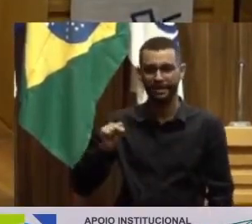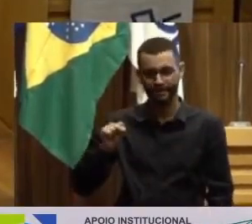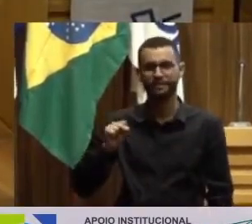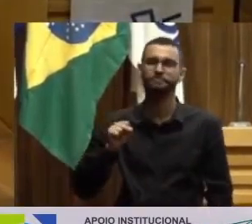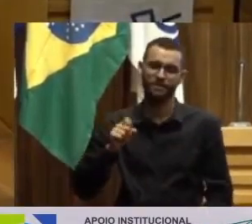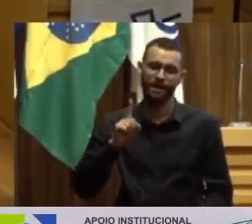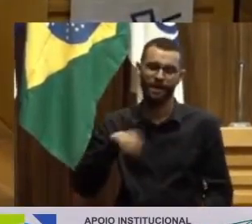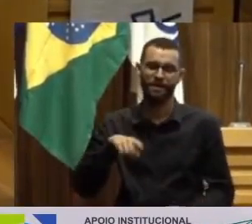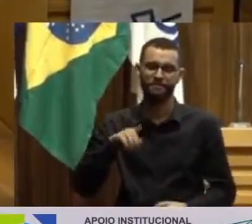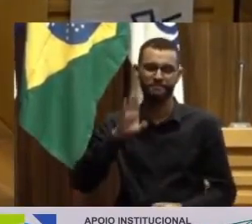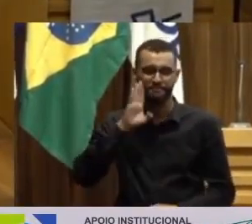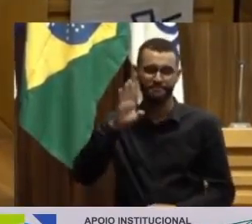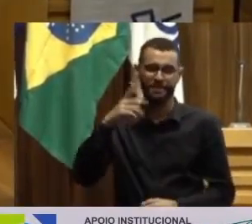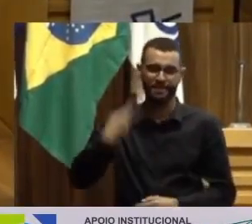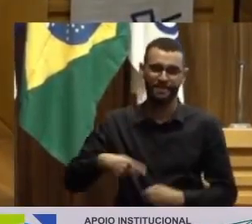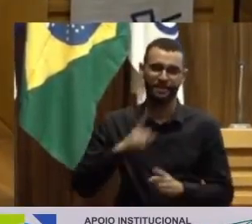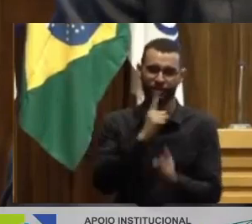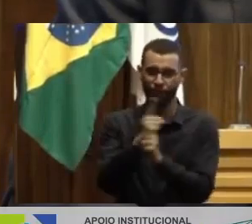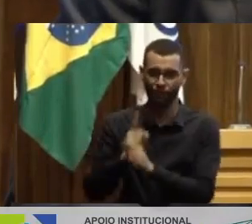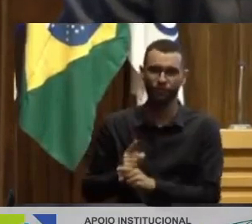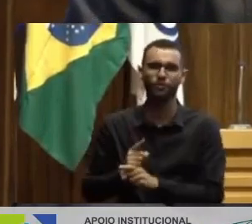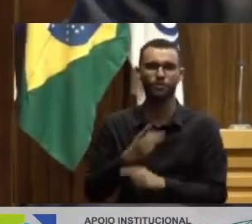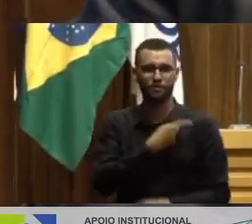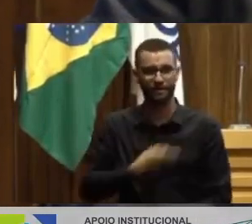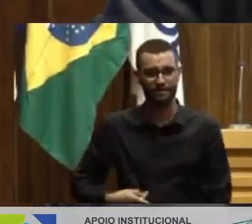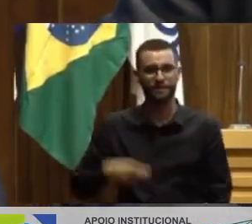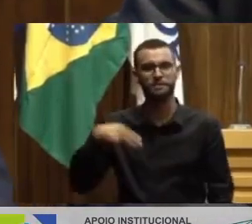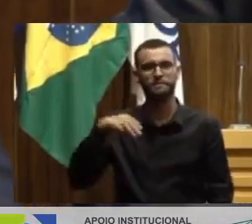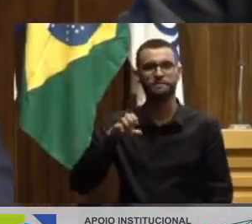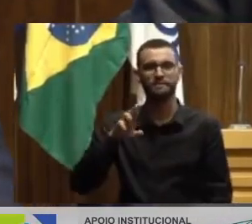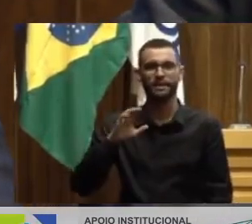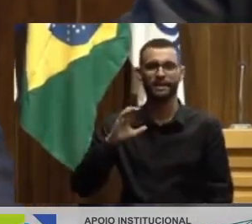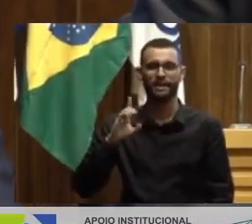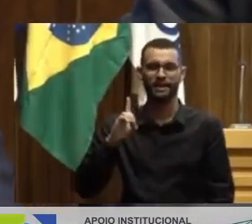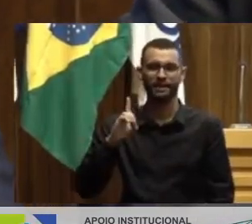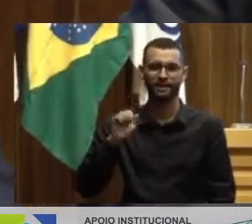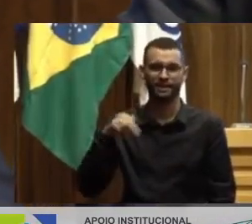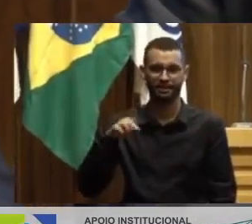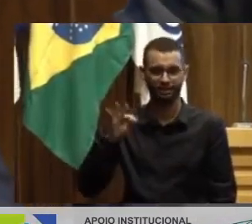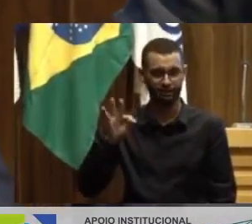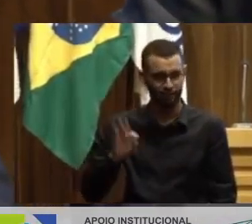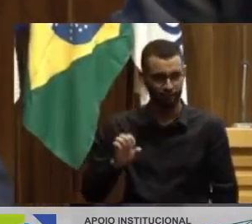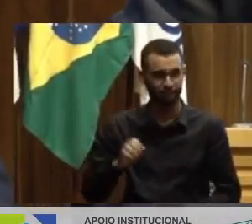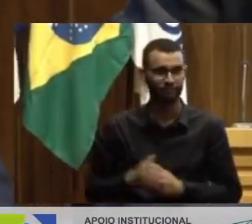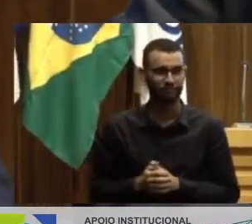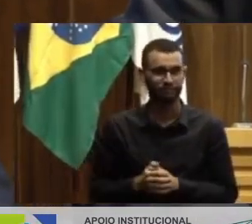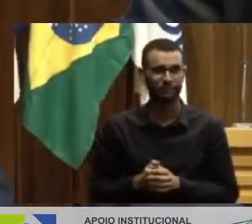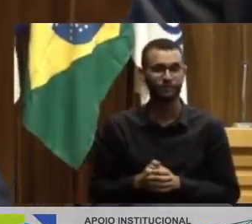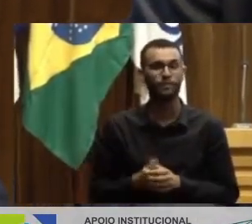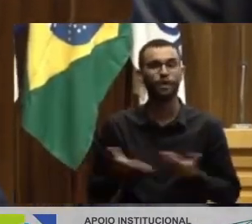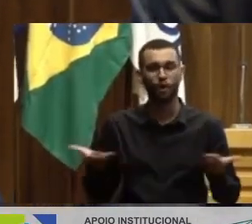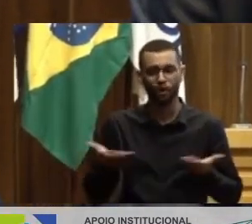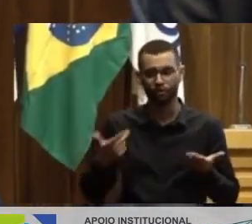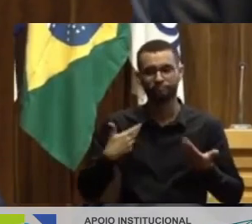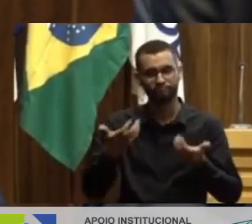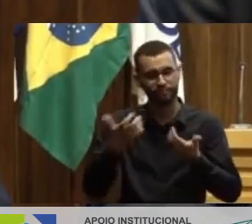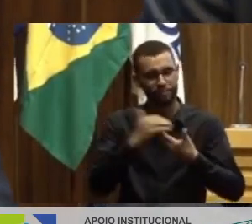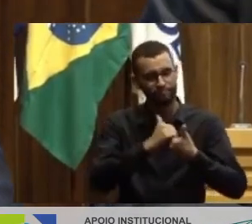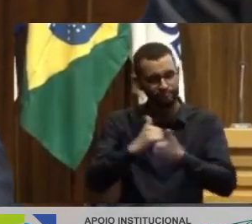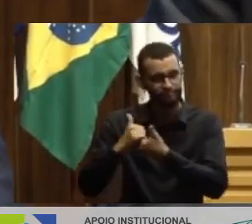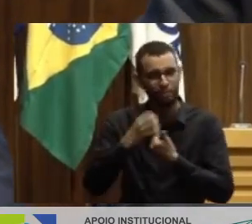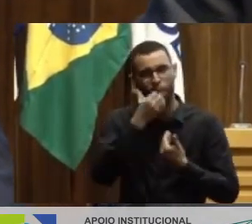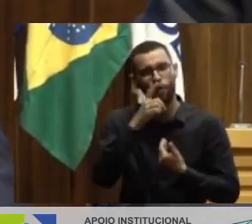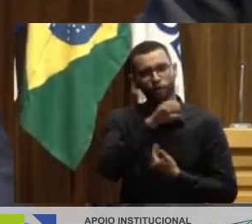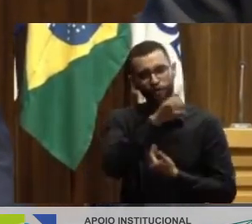Aloísio Mercadante. Bom dia a todos e todas. Queria inicialmente saudar nosso vice-presidente, ministro de